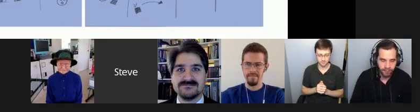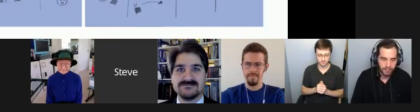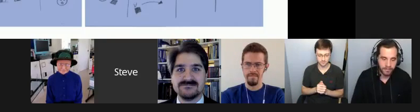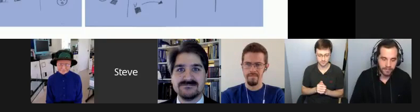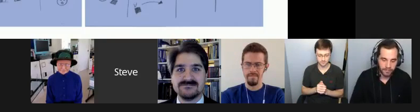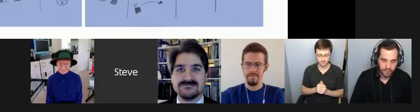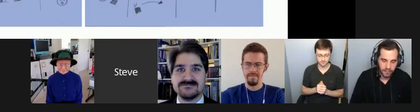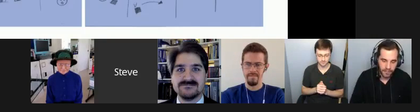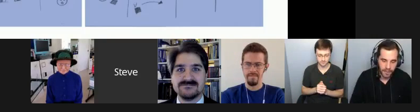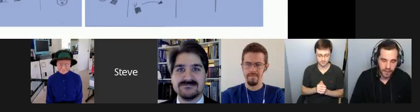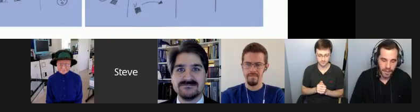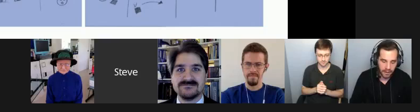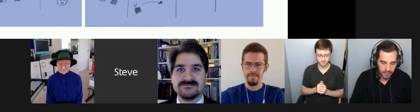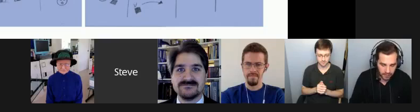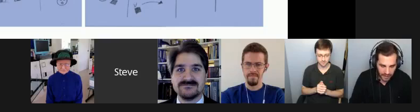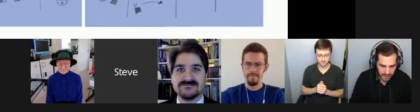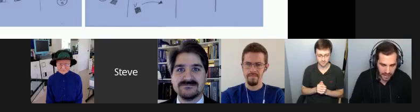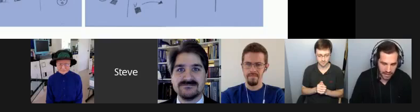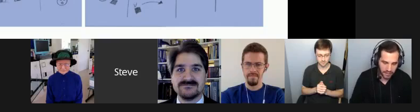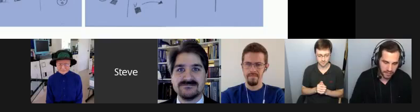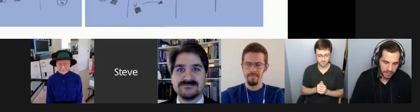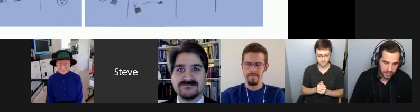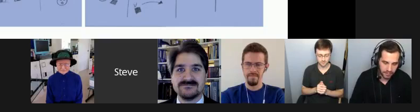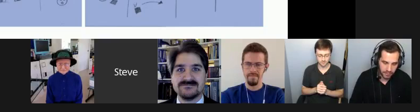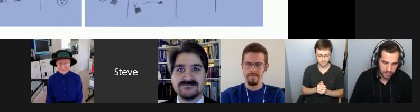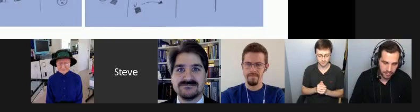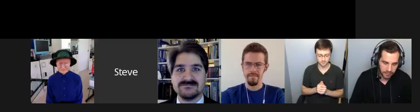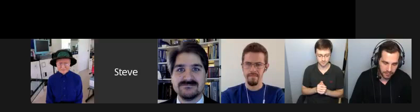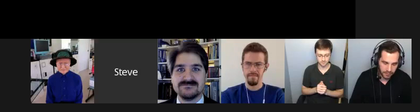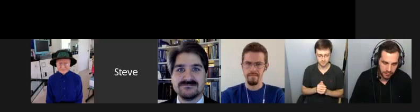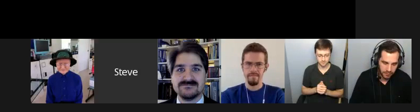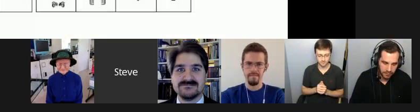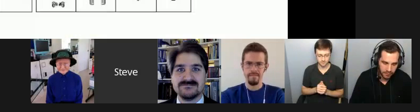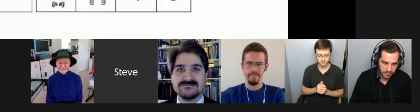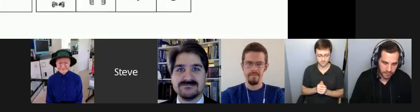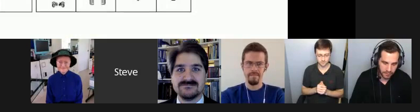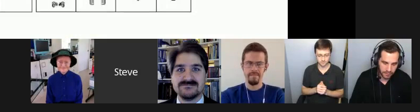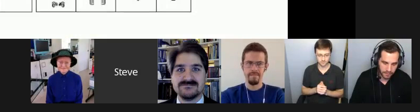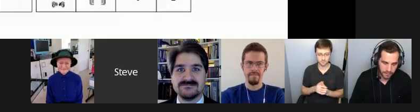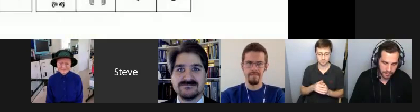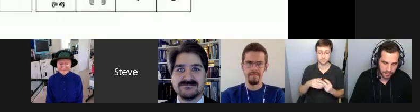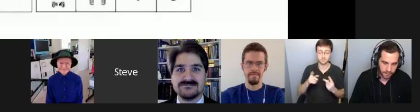4. Né? Next slide.